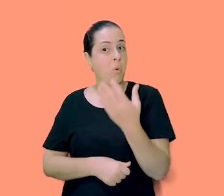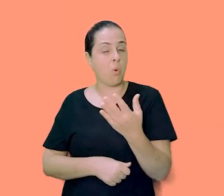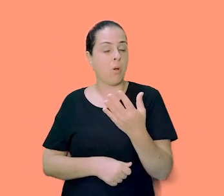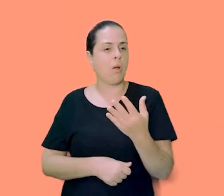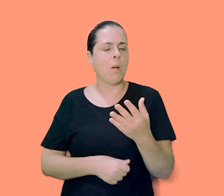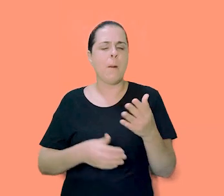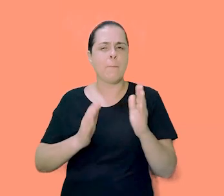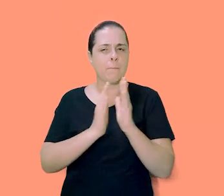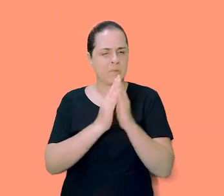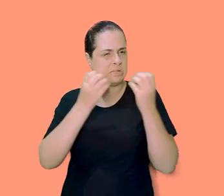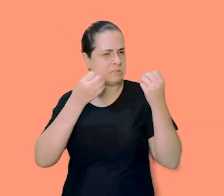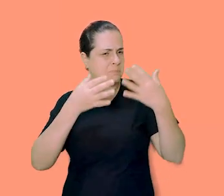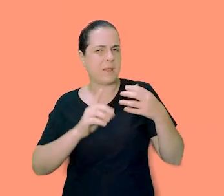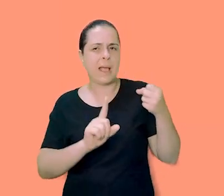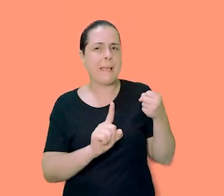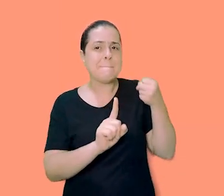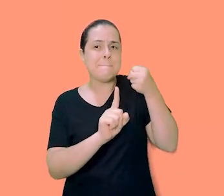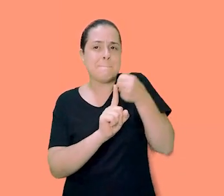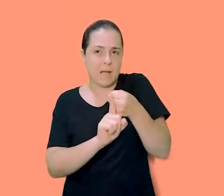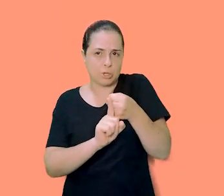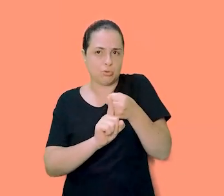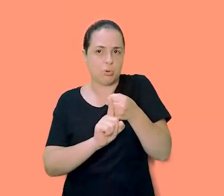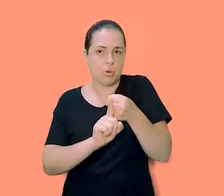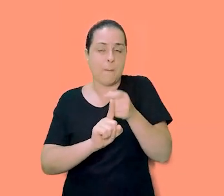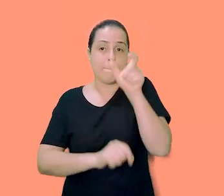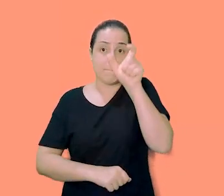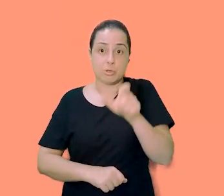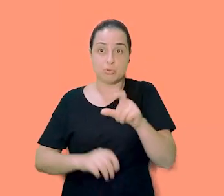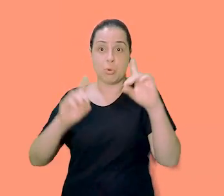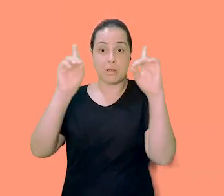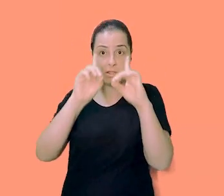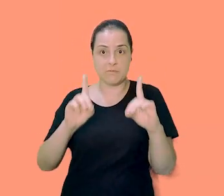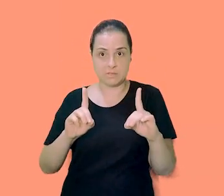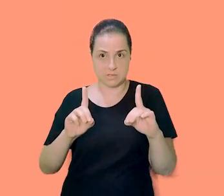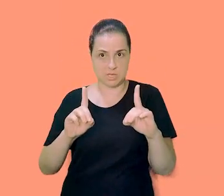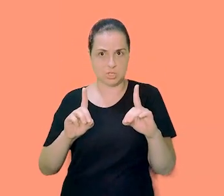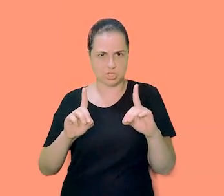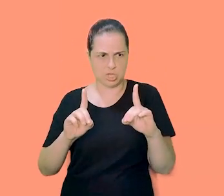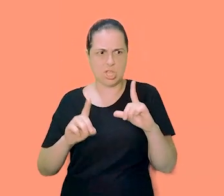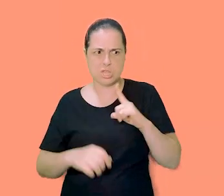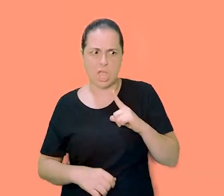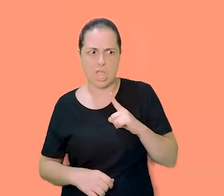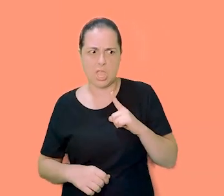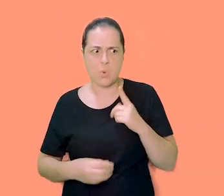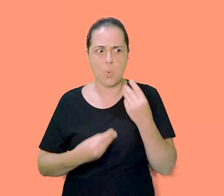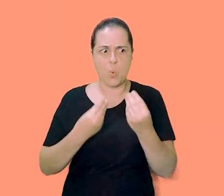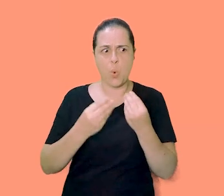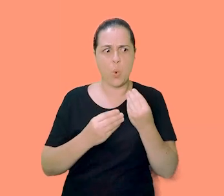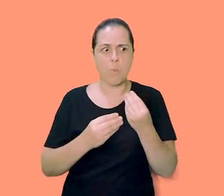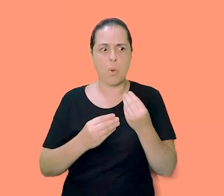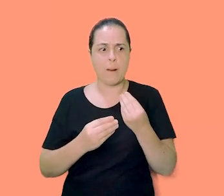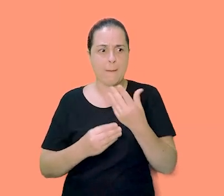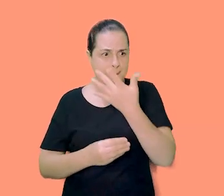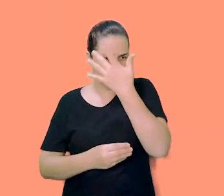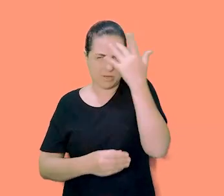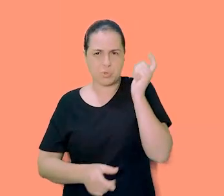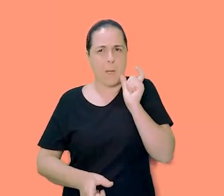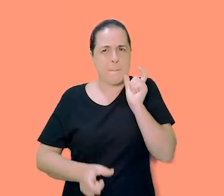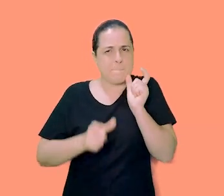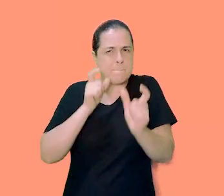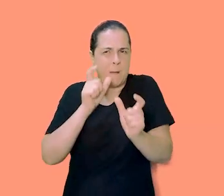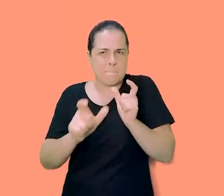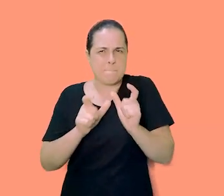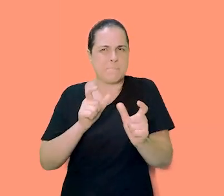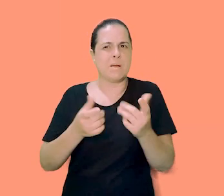falasse assim, o impacto que tem para uma pessoa com deficiência esse tipo de